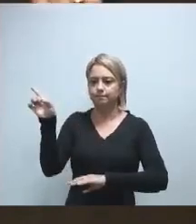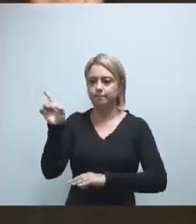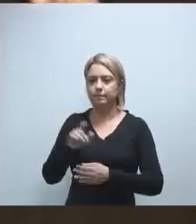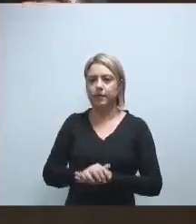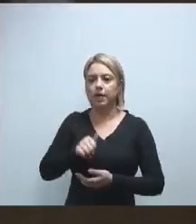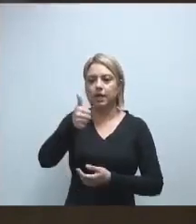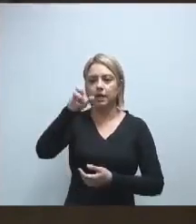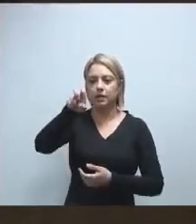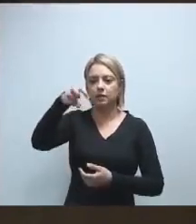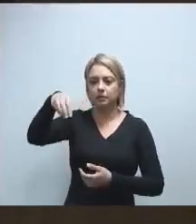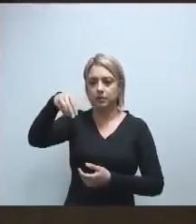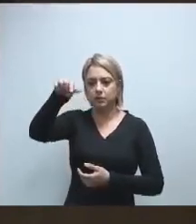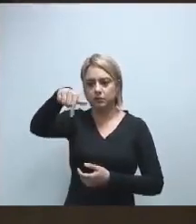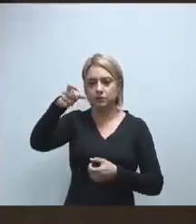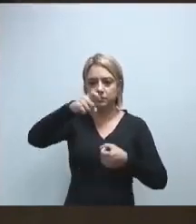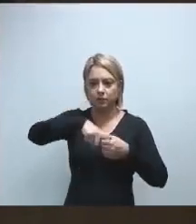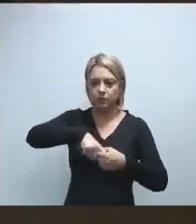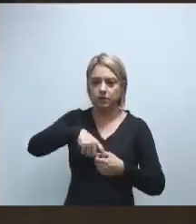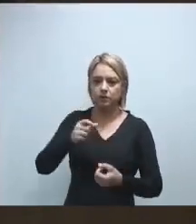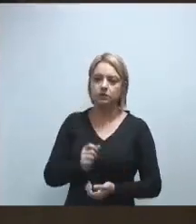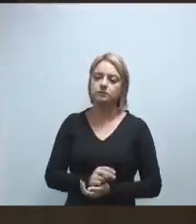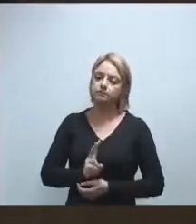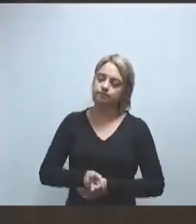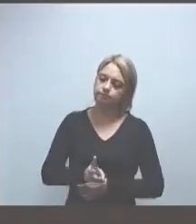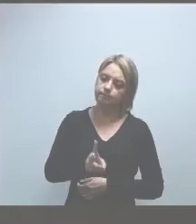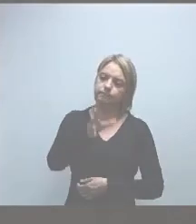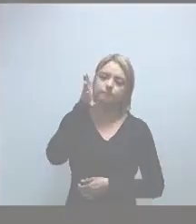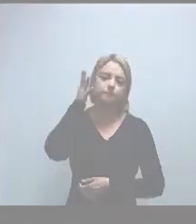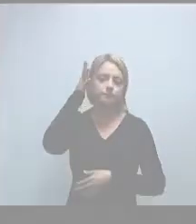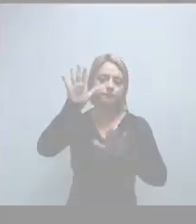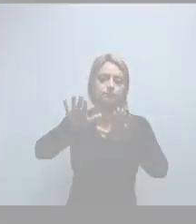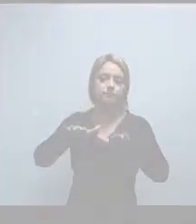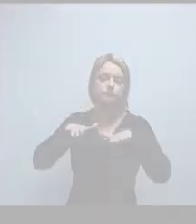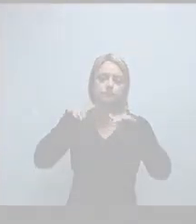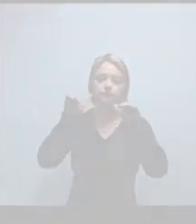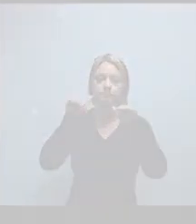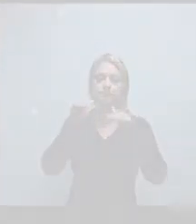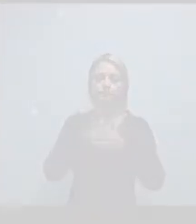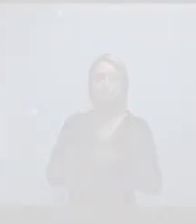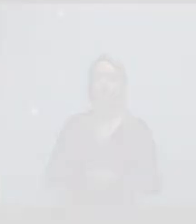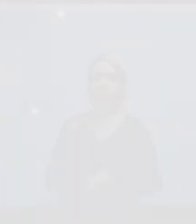em 15 minutos estaremos de volta com a continuidade do nosso evento